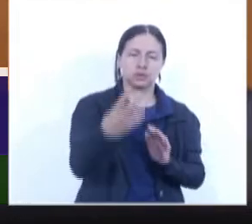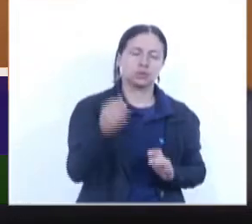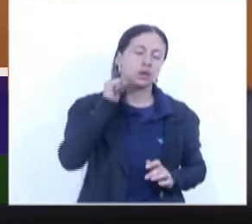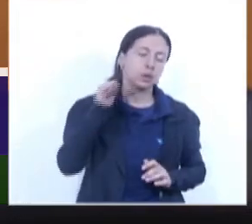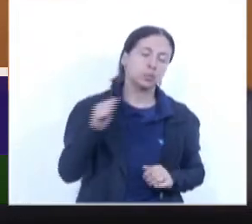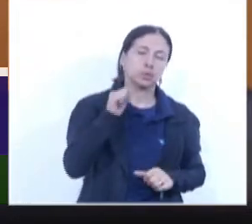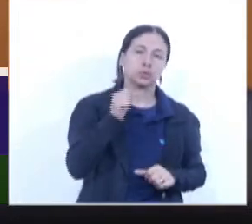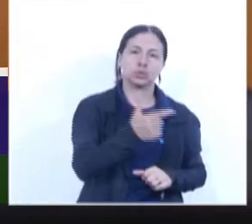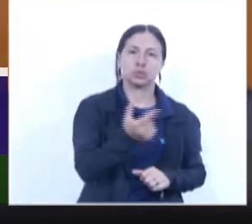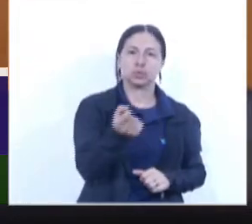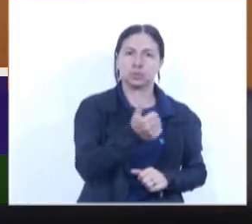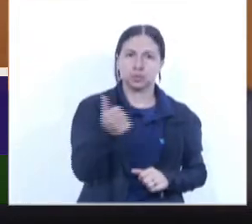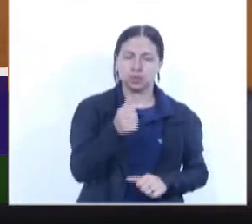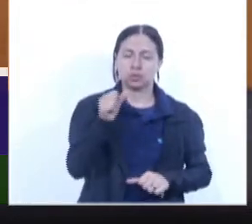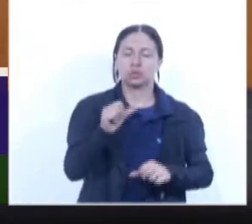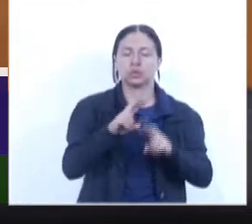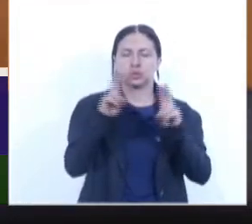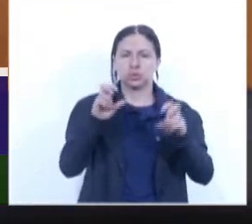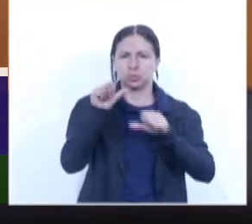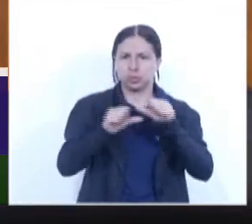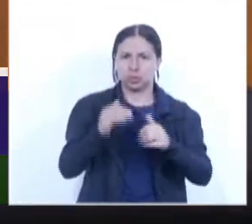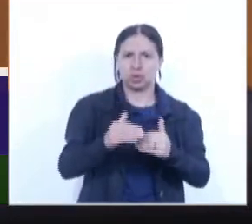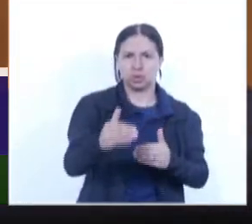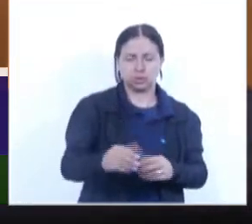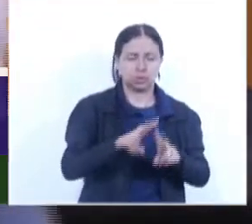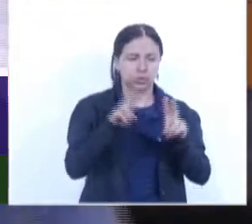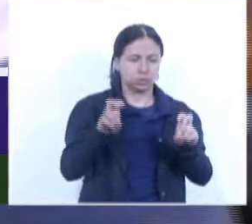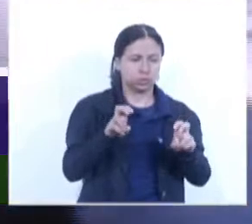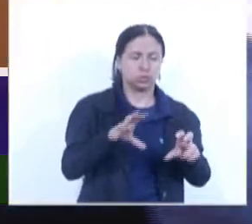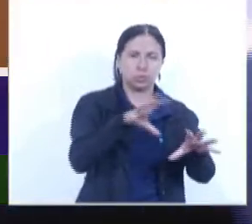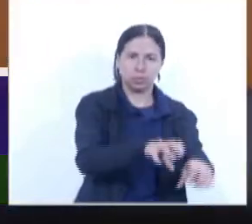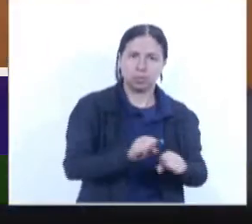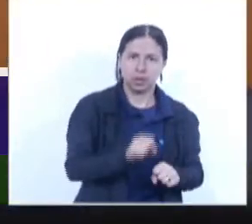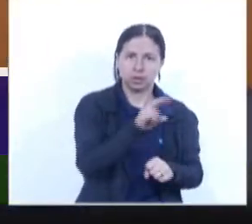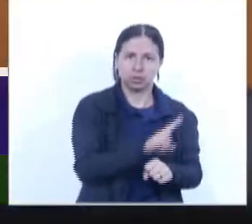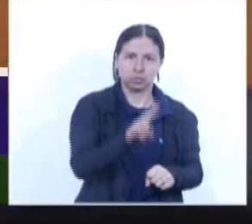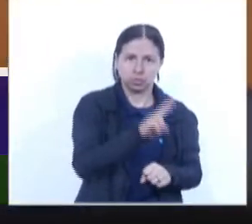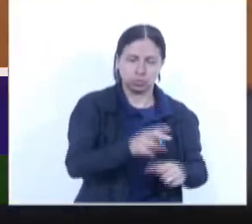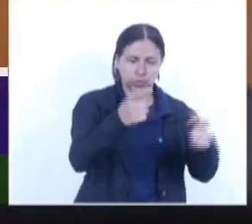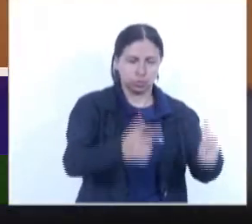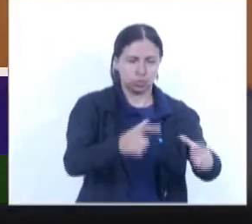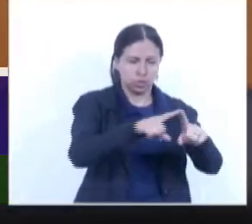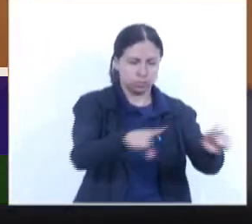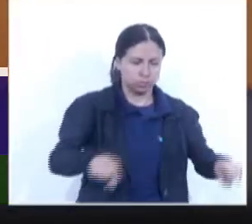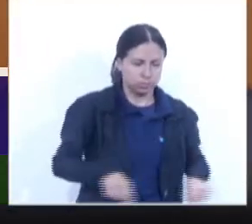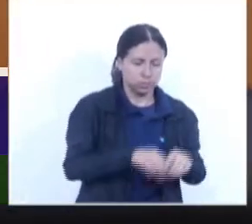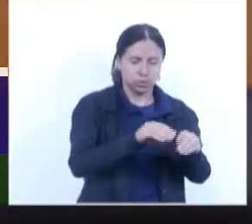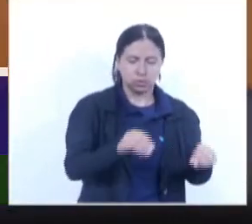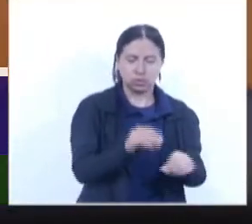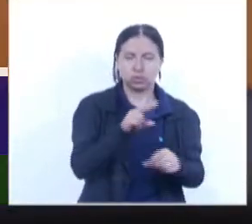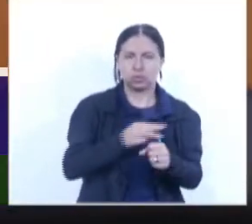que dispõe sobre os andamento do uso ocupação do solo no município de Uberlândia em revólver a lei complementar 255